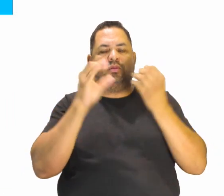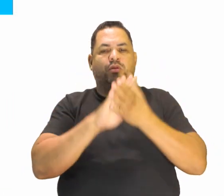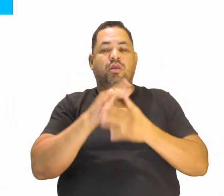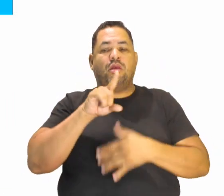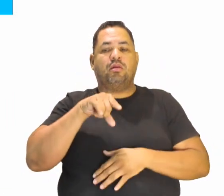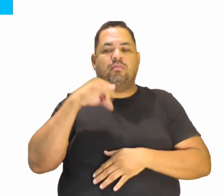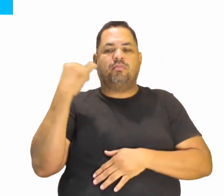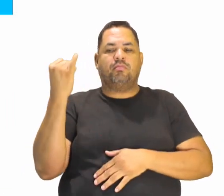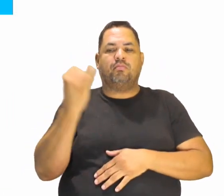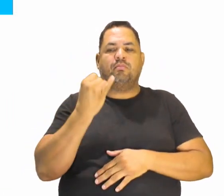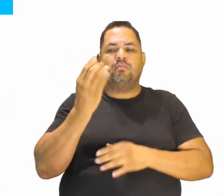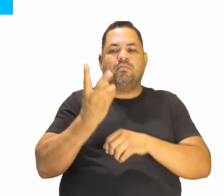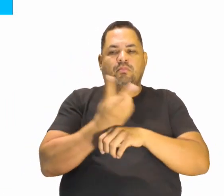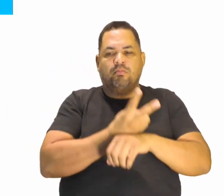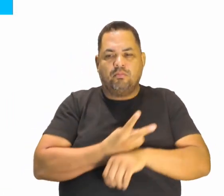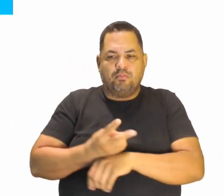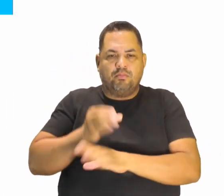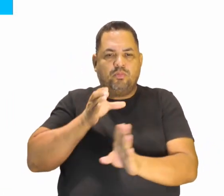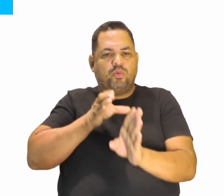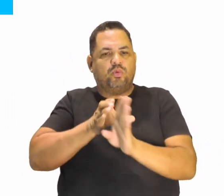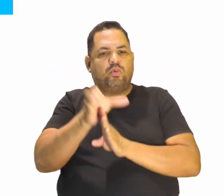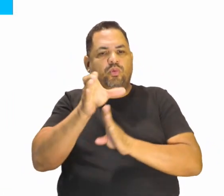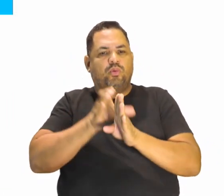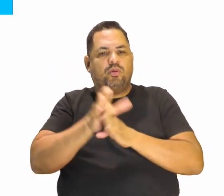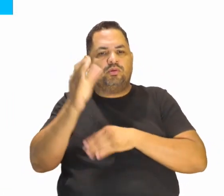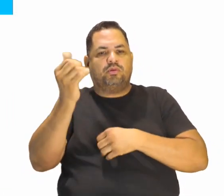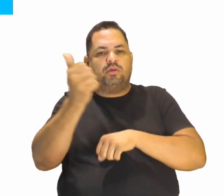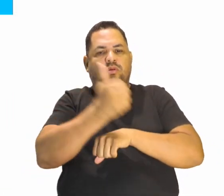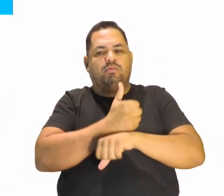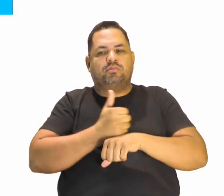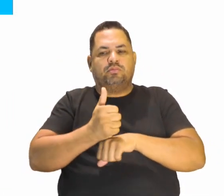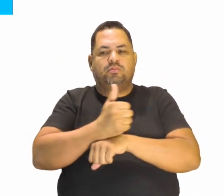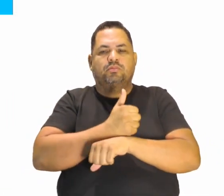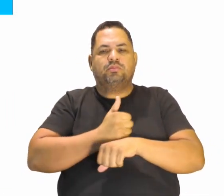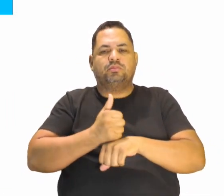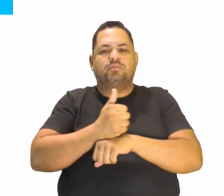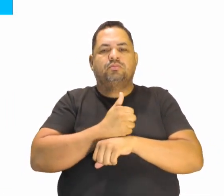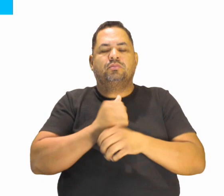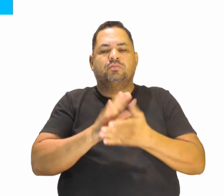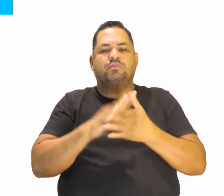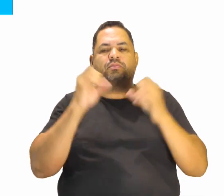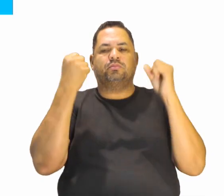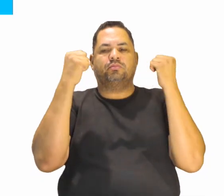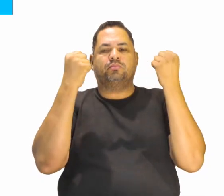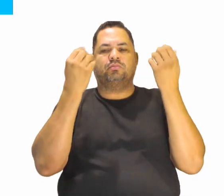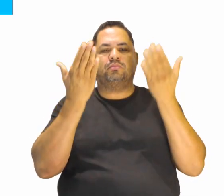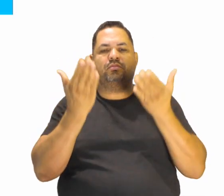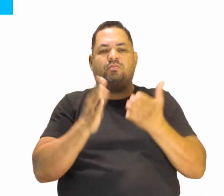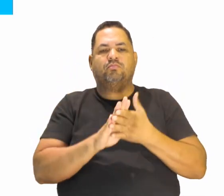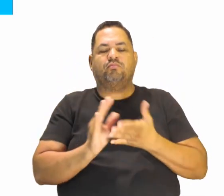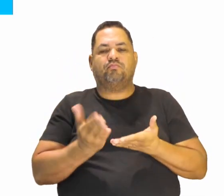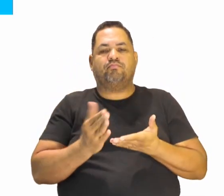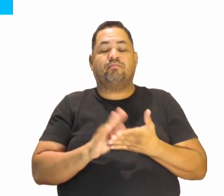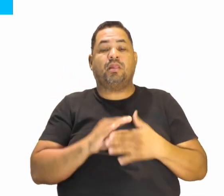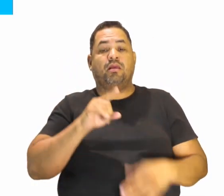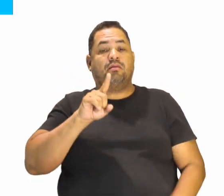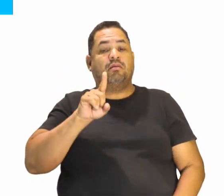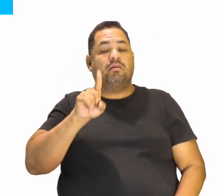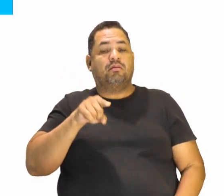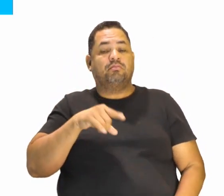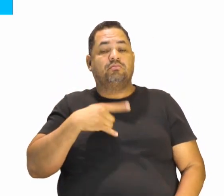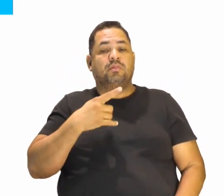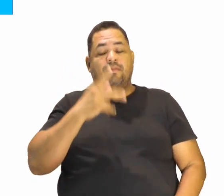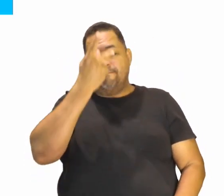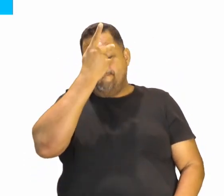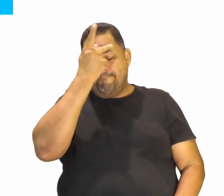importante que eu busque a orientação de um profissional, certo? Um profissional de educação física é a